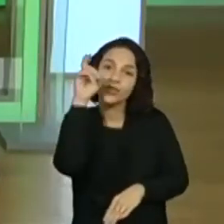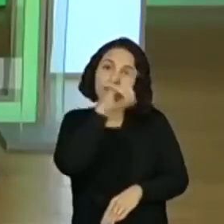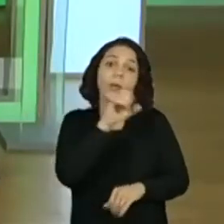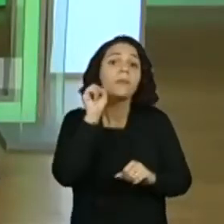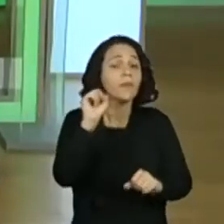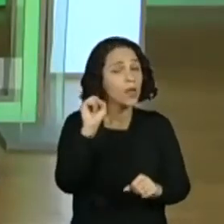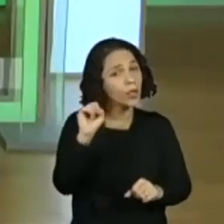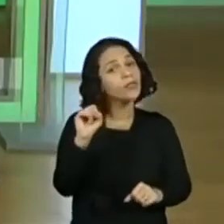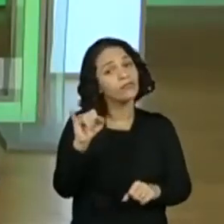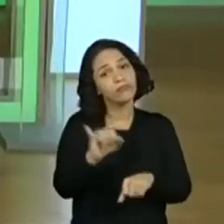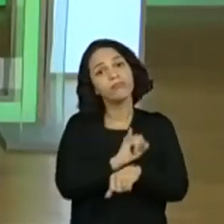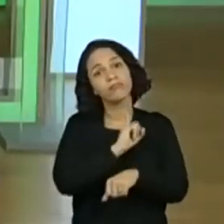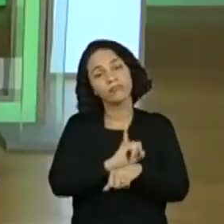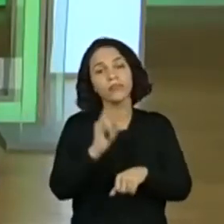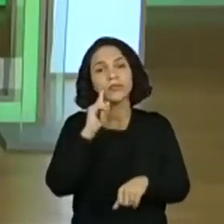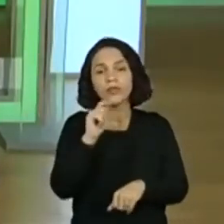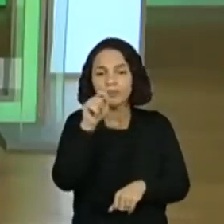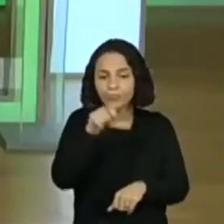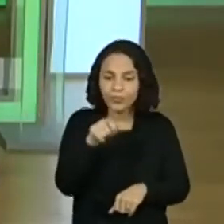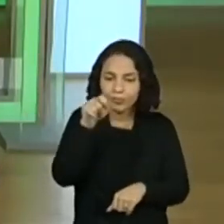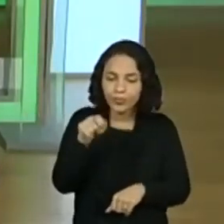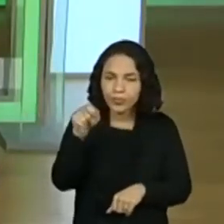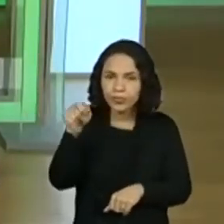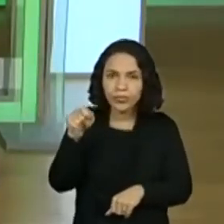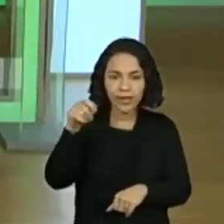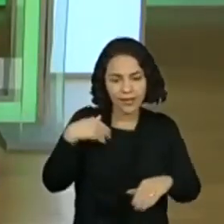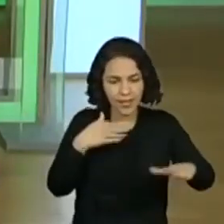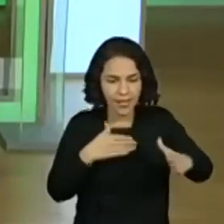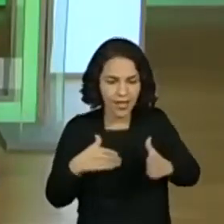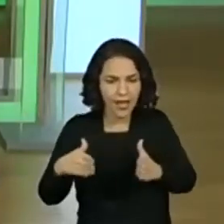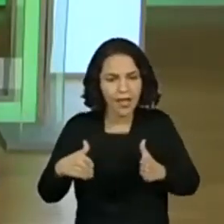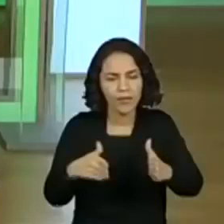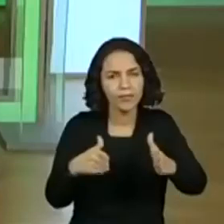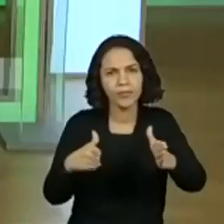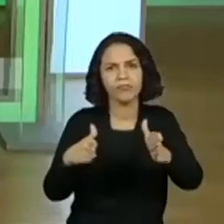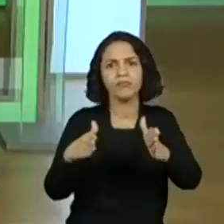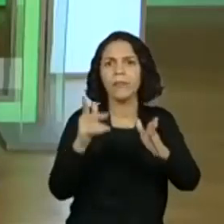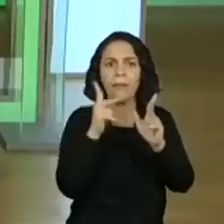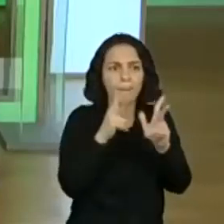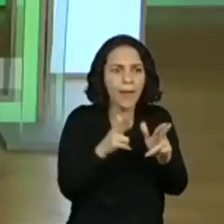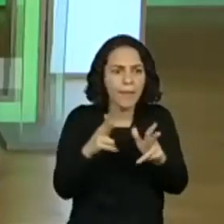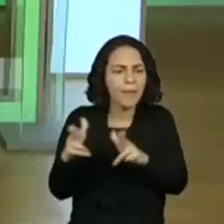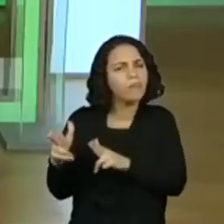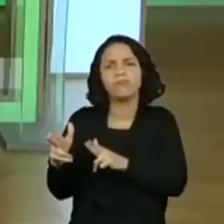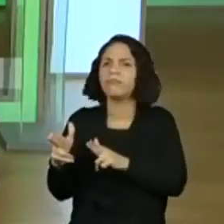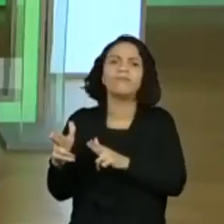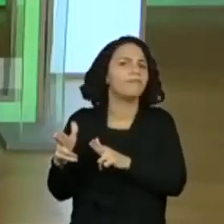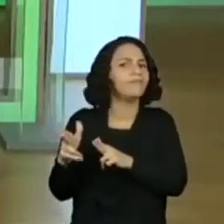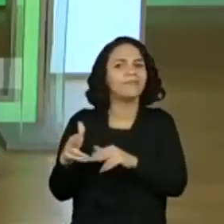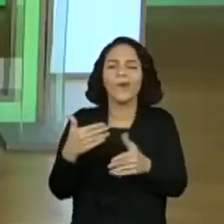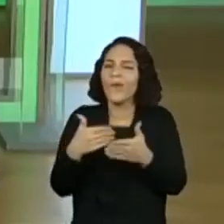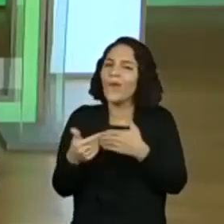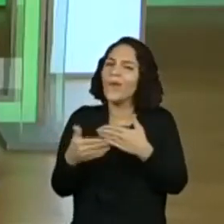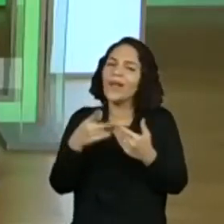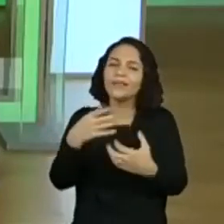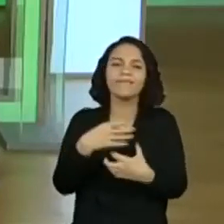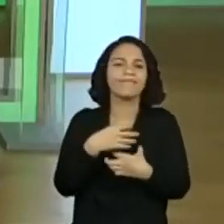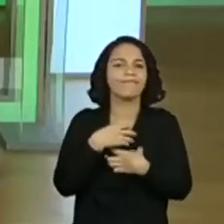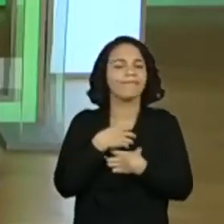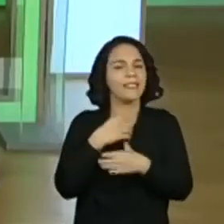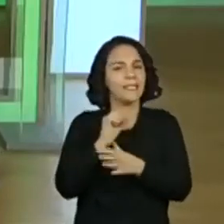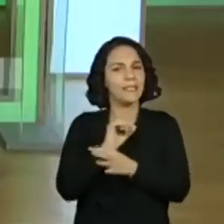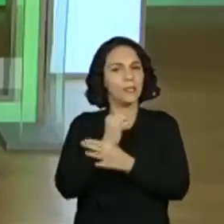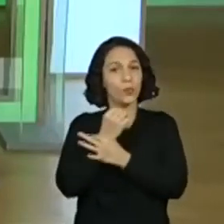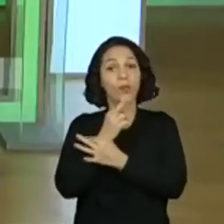ser também uma estratégia. O caminho não importa, não precisa ser o mesmo para você chegar ao resultado. O importante